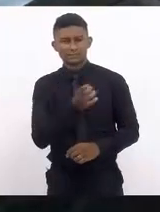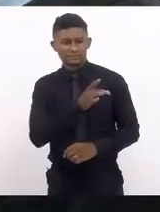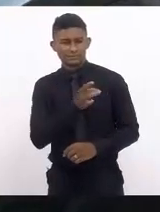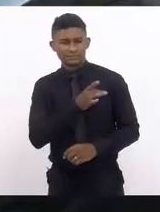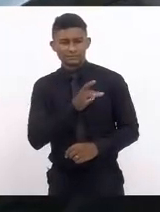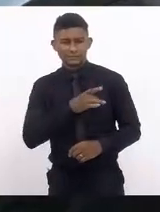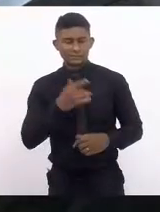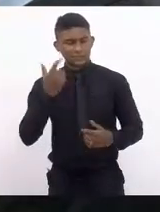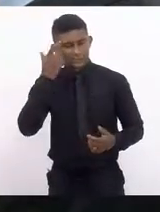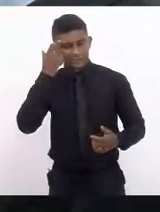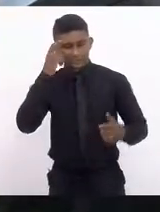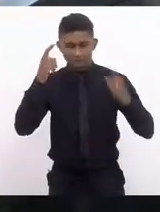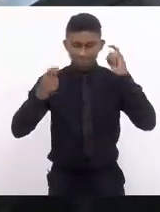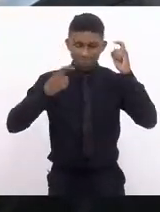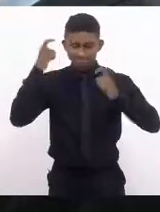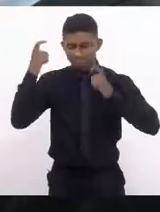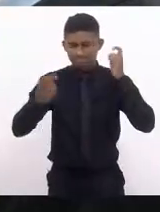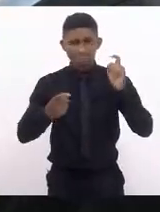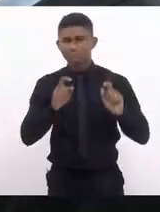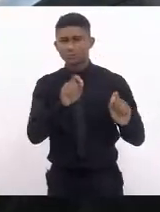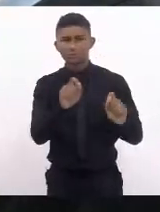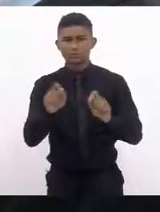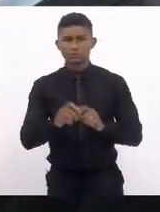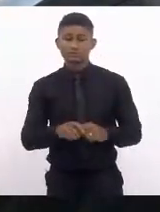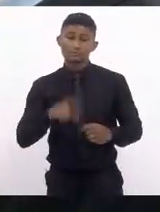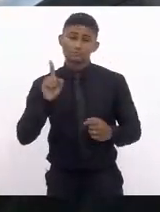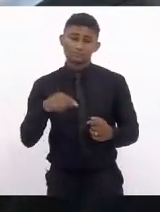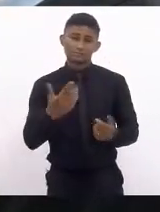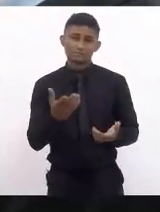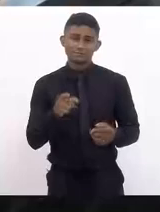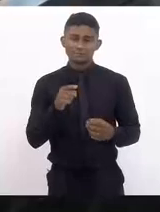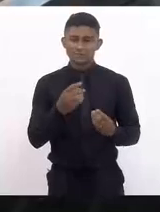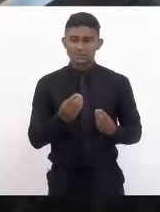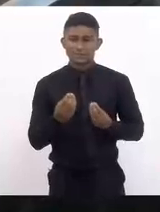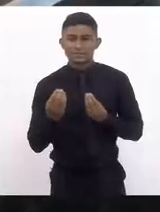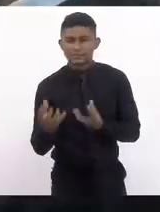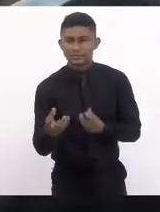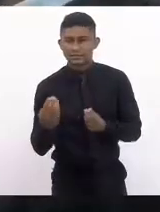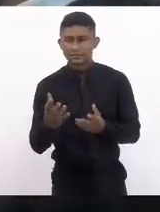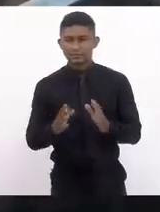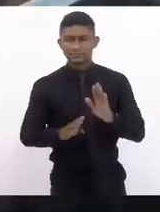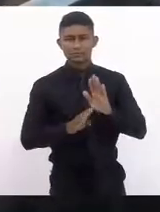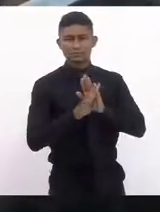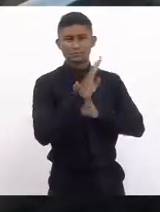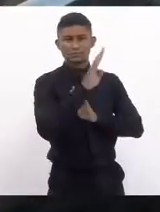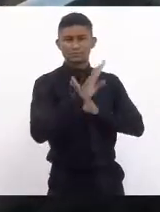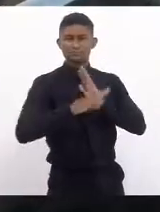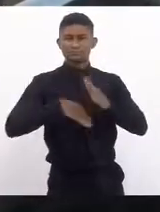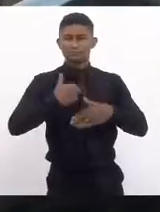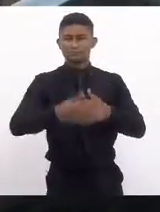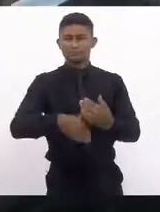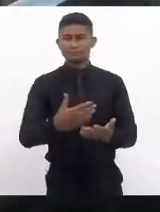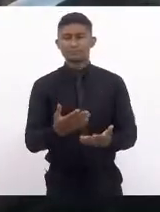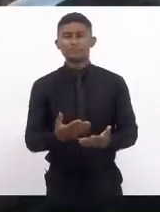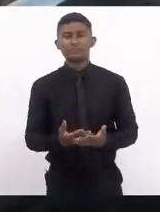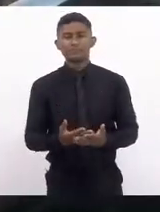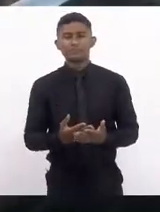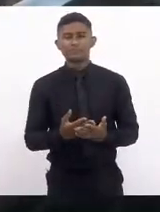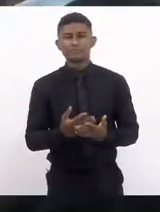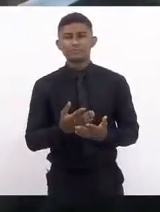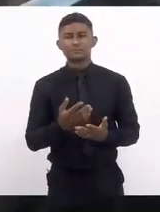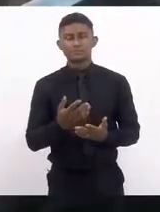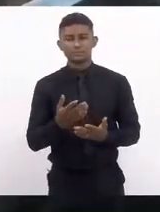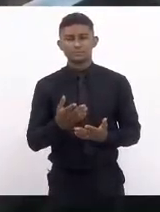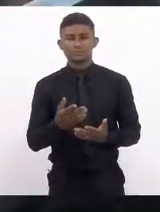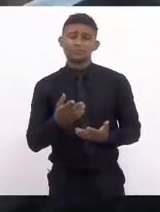a o que o governador teve é em dá um destes Esse aumento justo meritório seja elevado